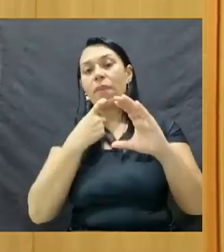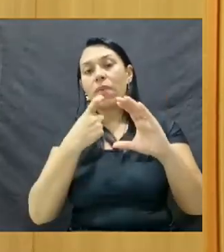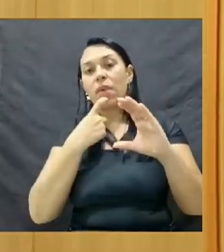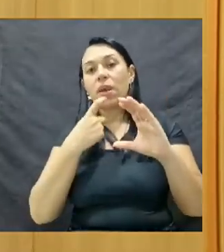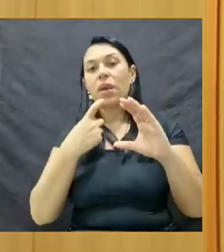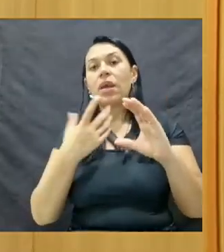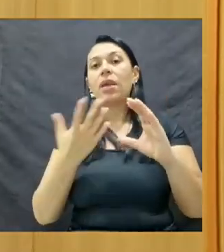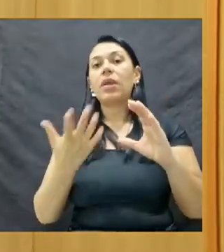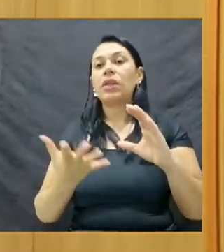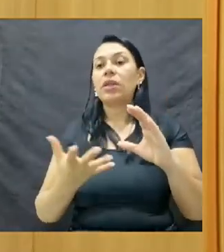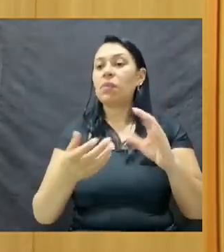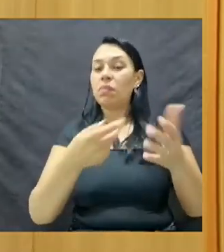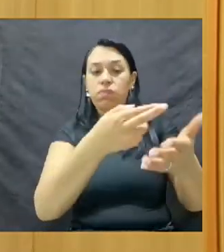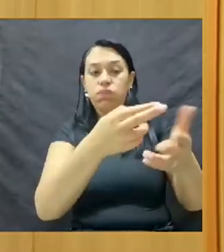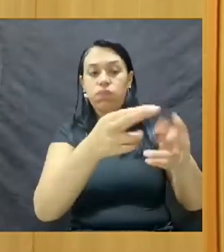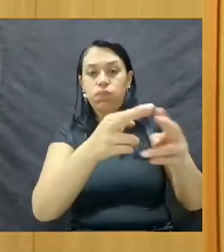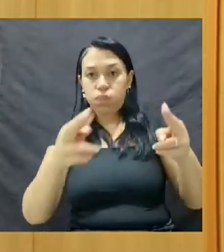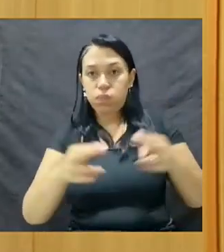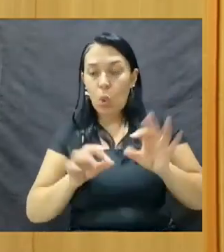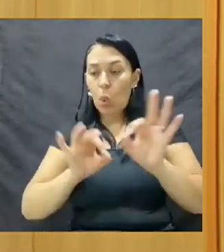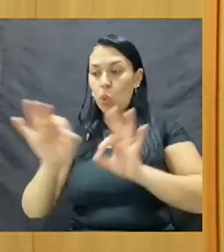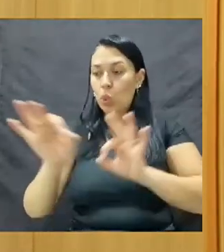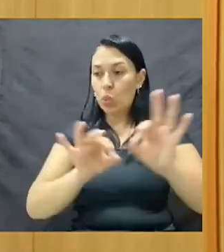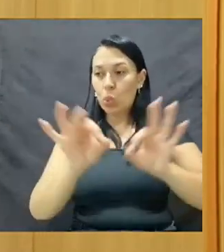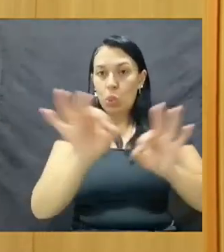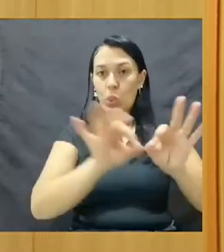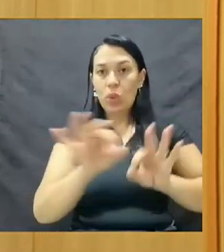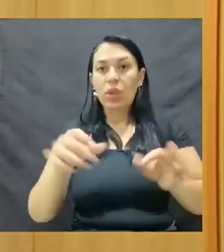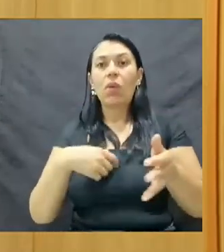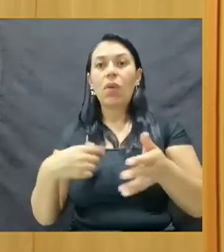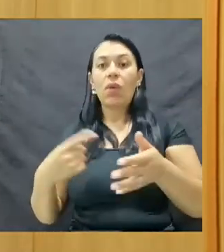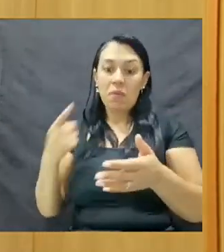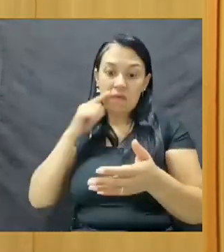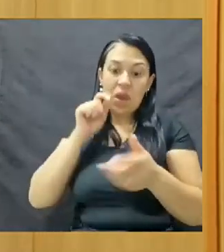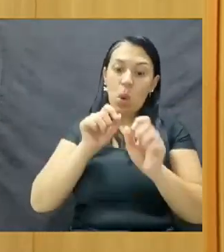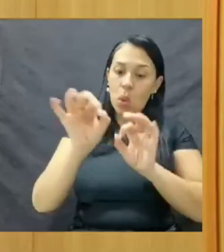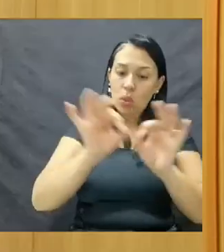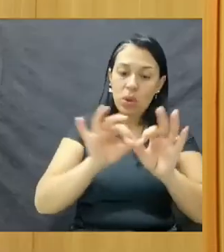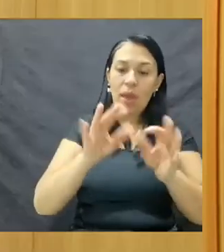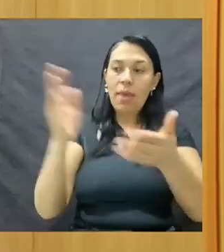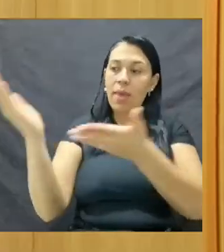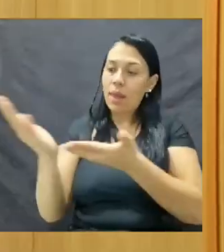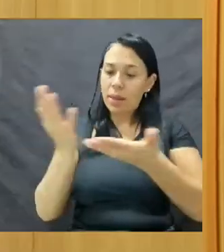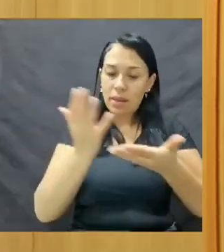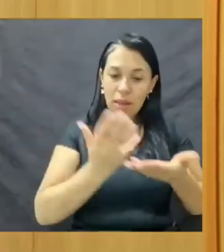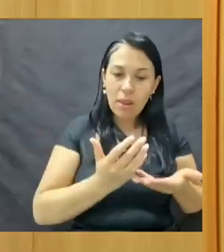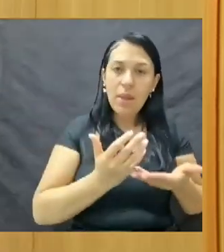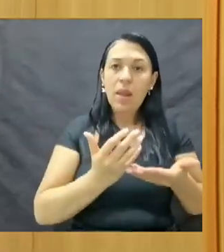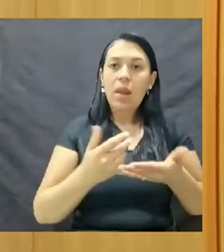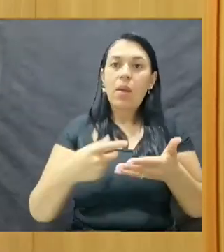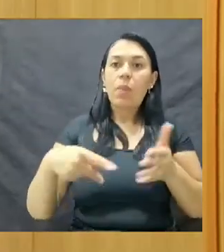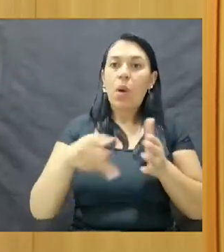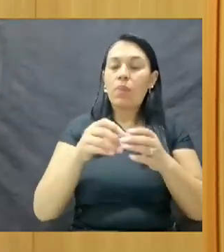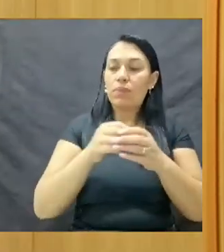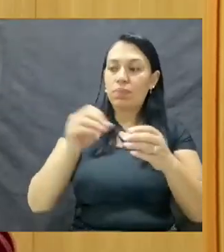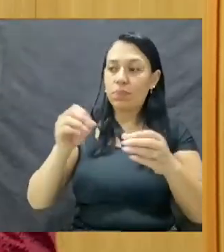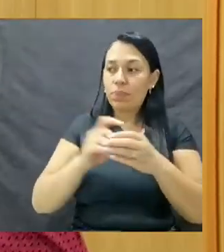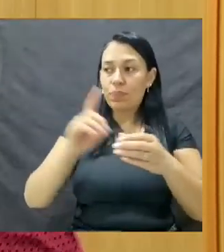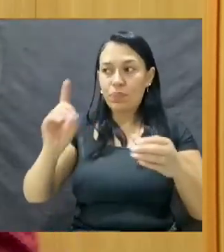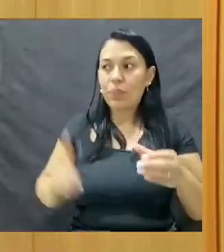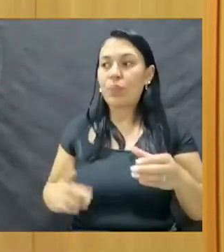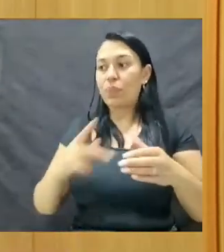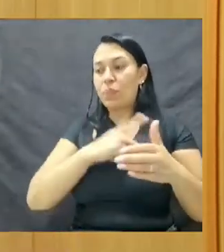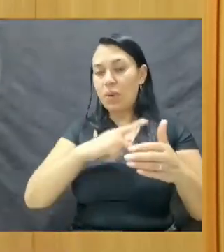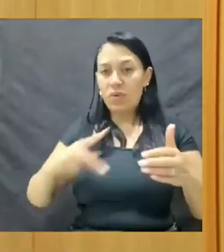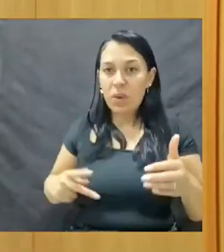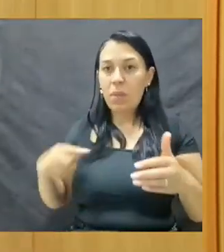controladoria, tudo. Então a controladoria que recebe é um órgão vinculado à presidência. Só que a controladoria vem, sabe, a gente começa as